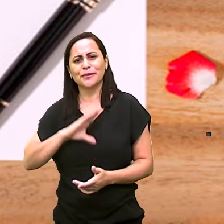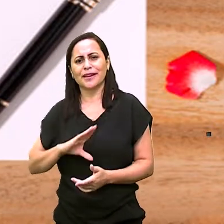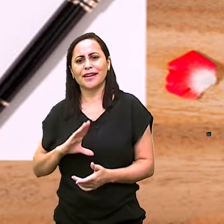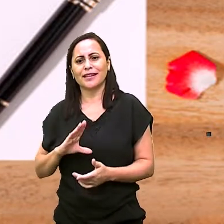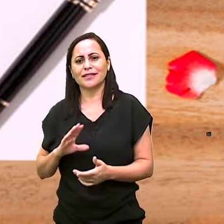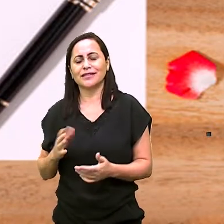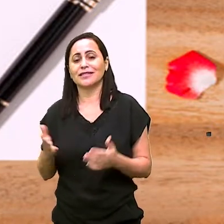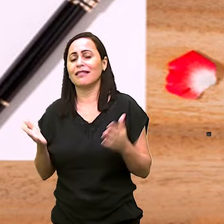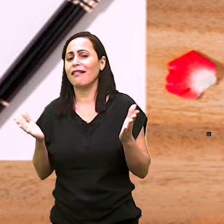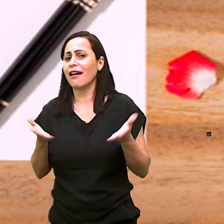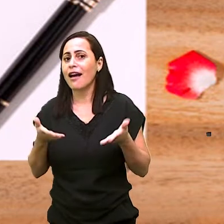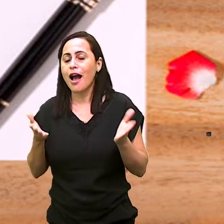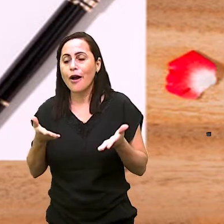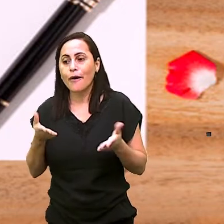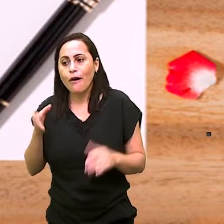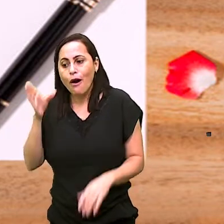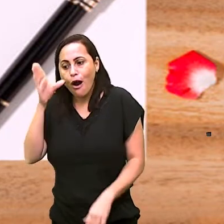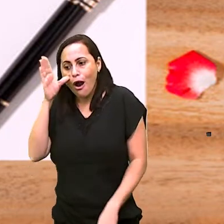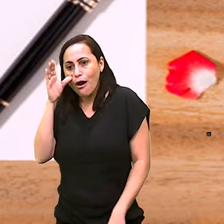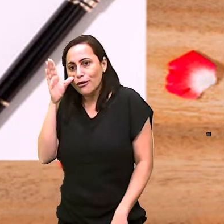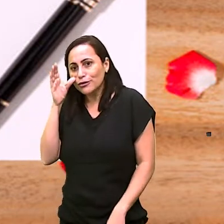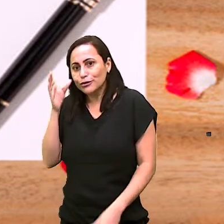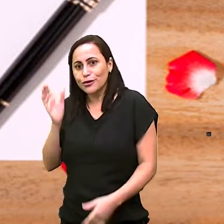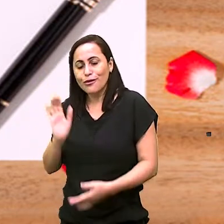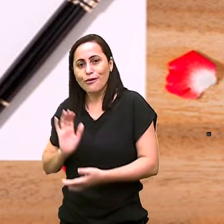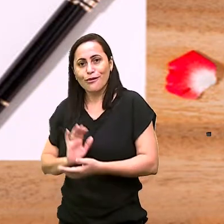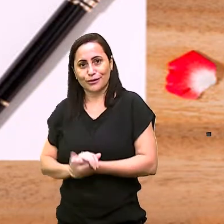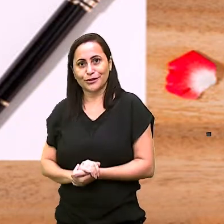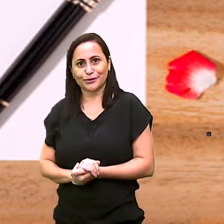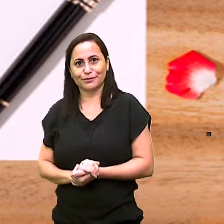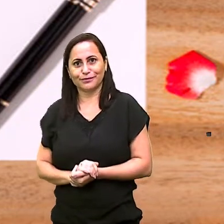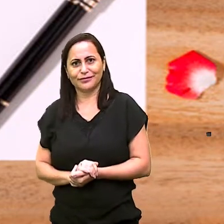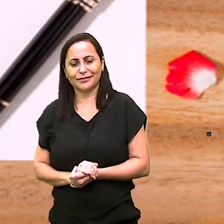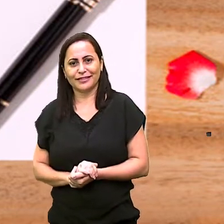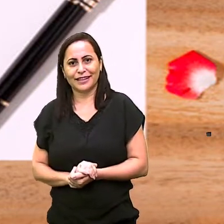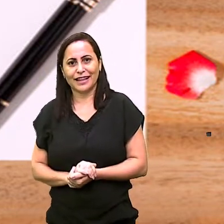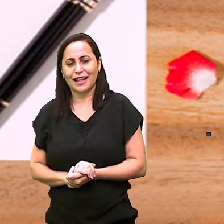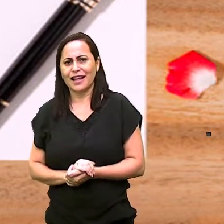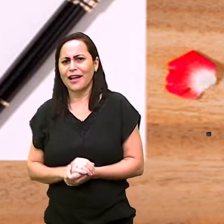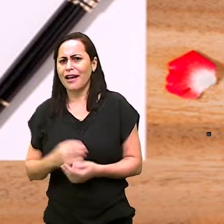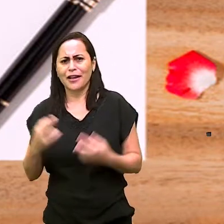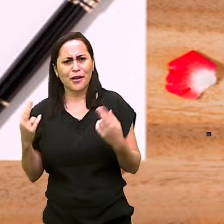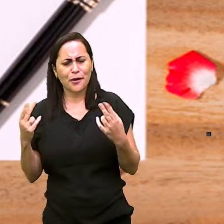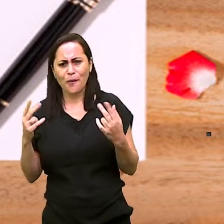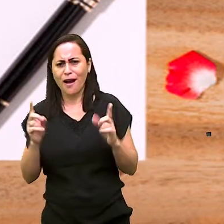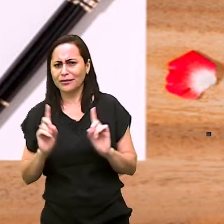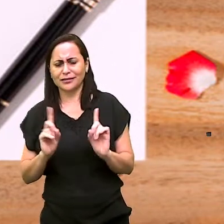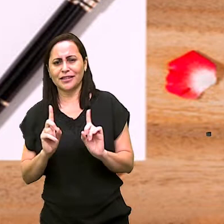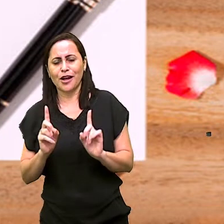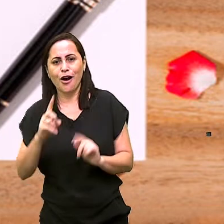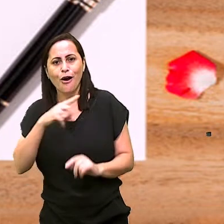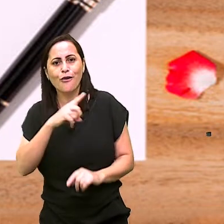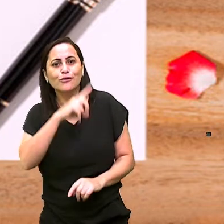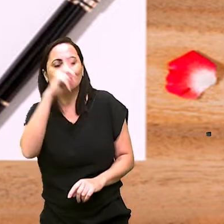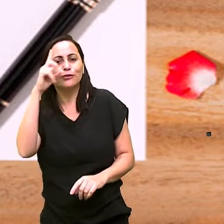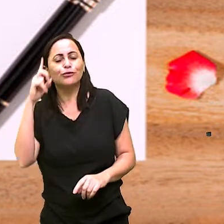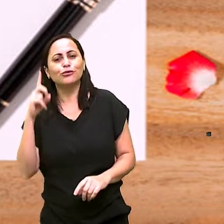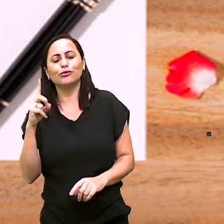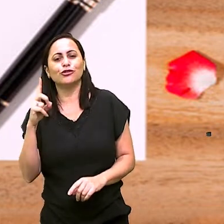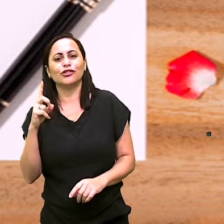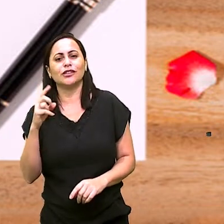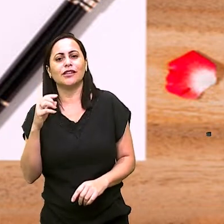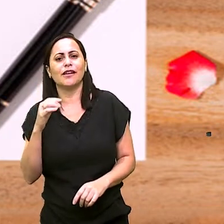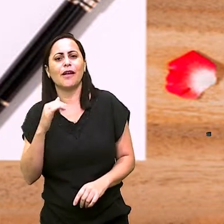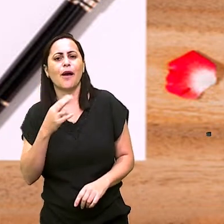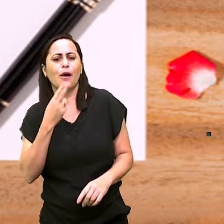Não foi como no dia do correio elegante, que o pai, a mãe e o seu Francisco do armazém querendo saber,